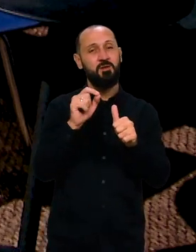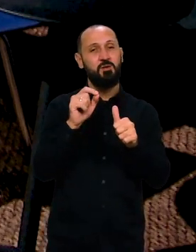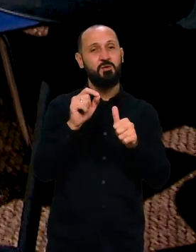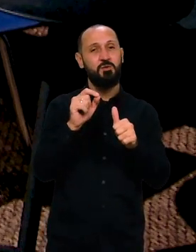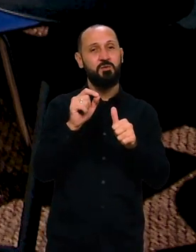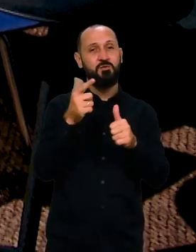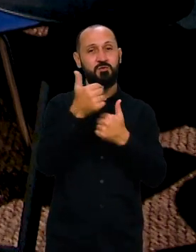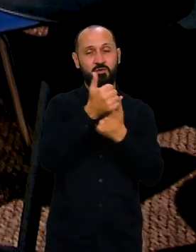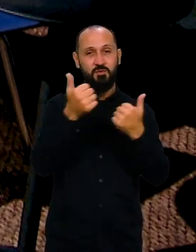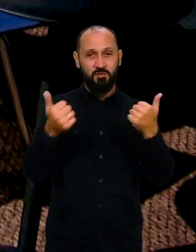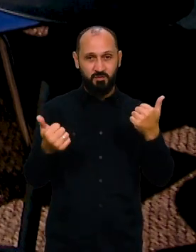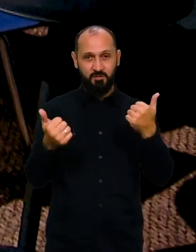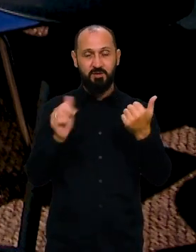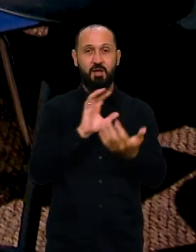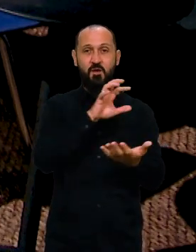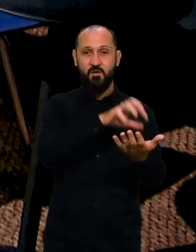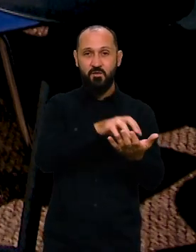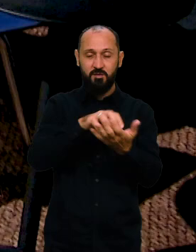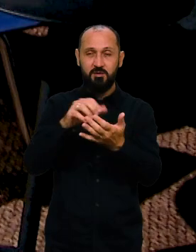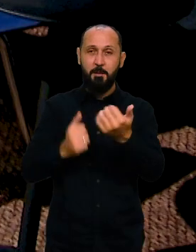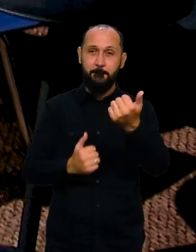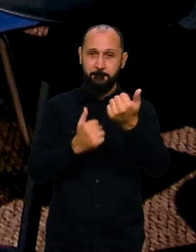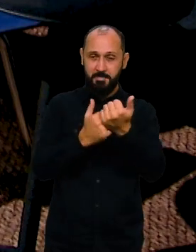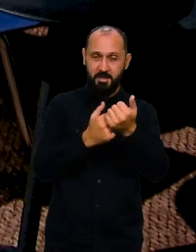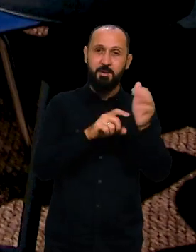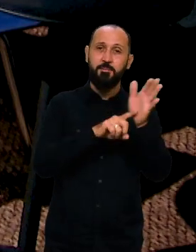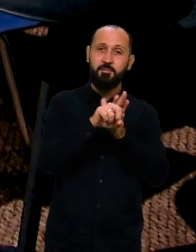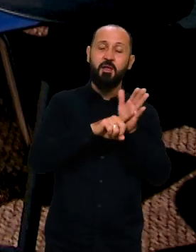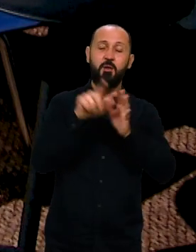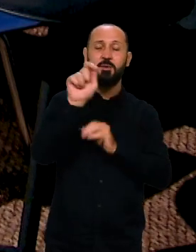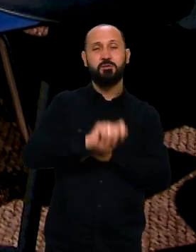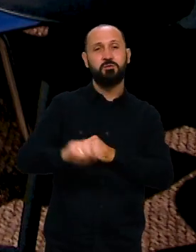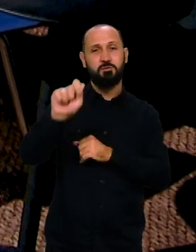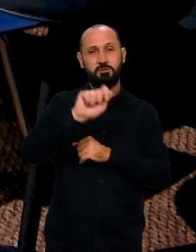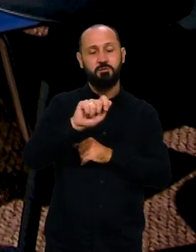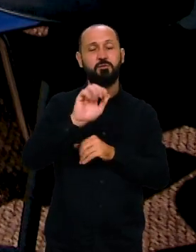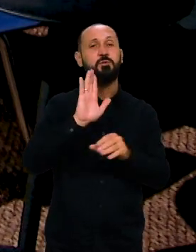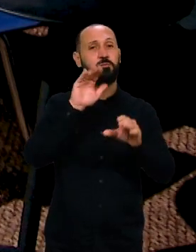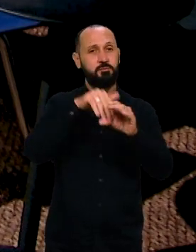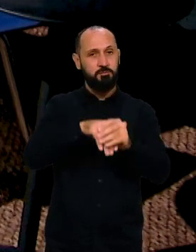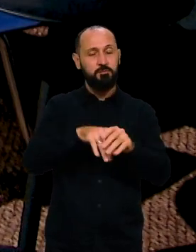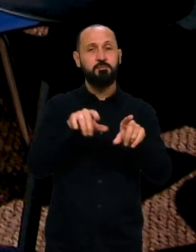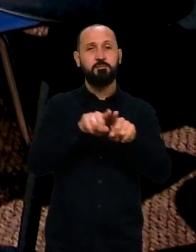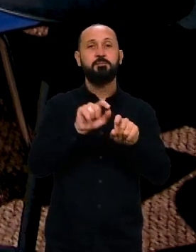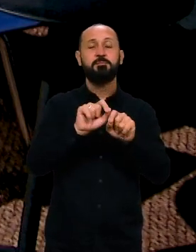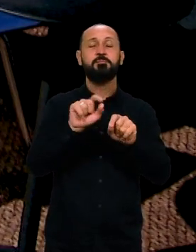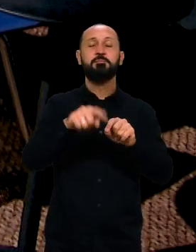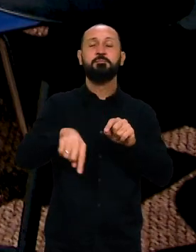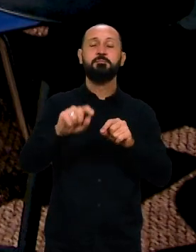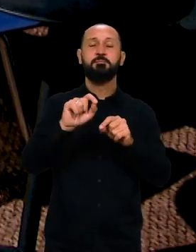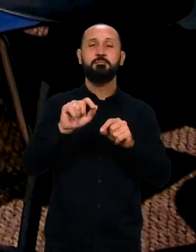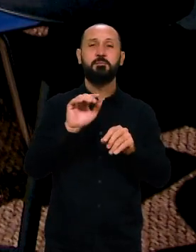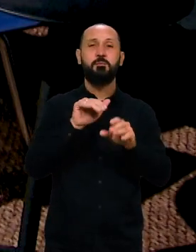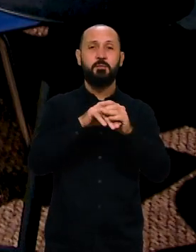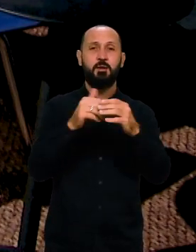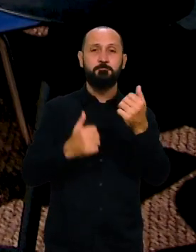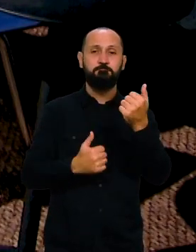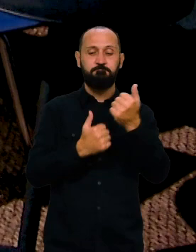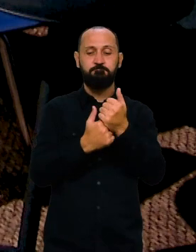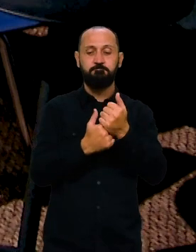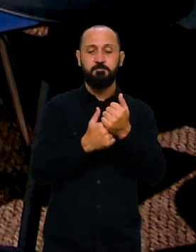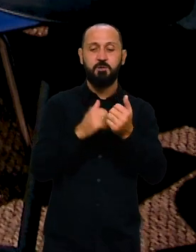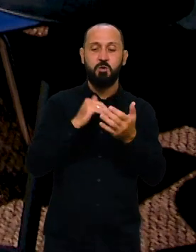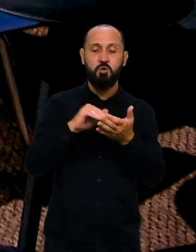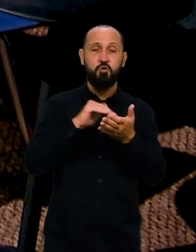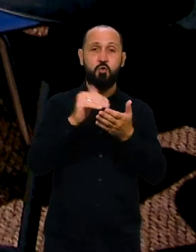estou de vice-presidente do Conselho Nacional das Fundações de Amparo à Pesquisa, que é um órgão, uma associação, então fui eleito também. Entre todas as fundações de amparo à pesquisa